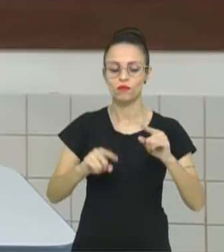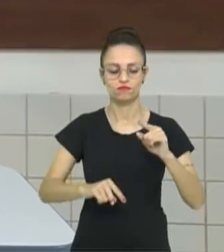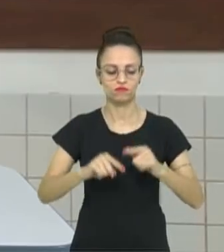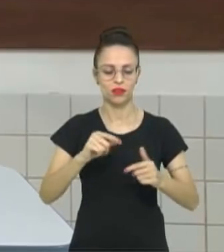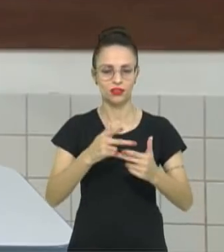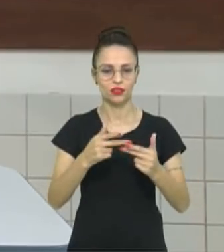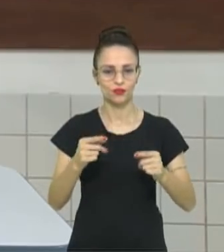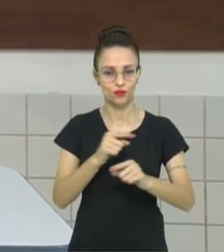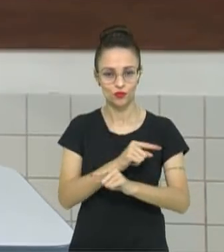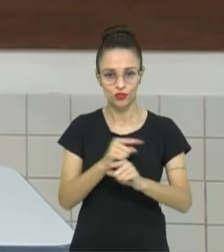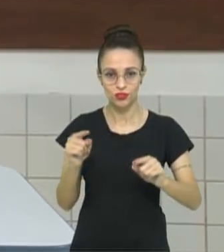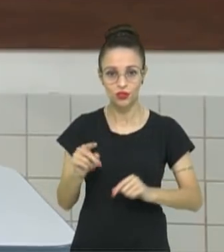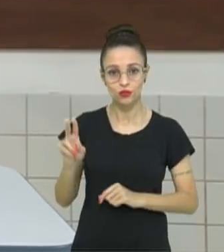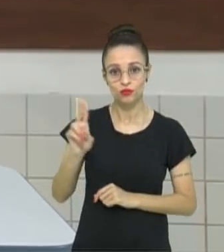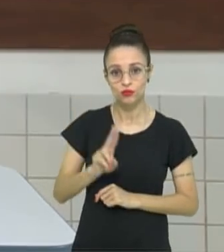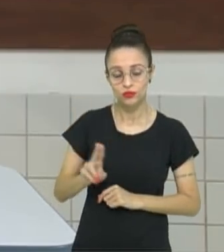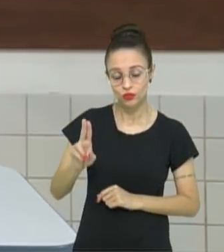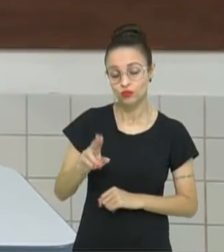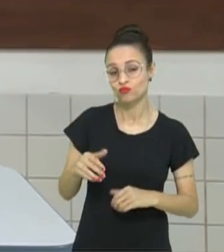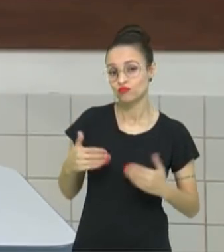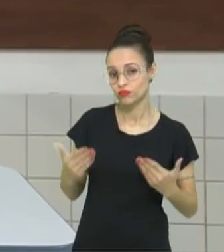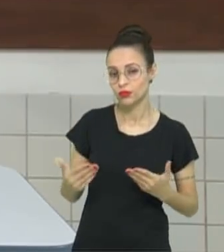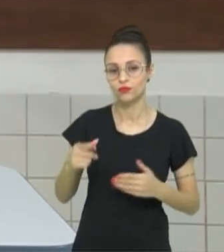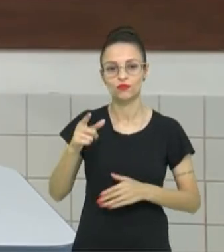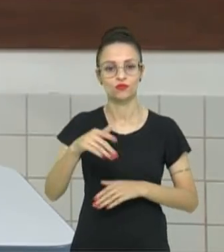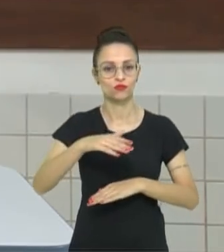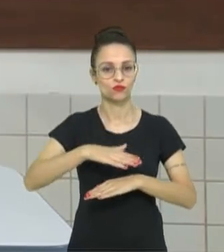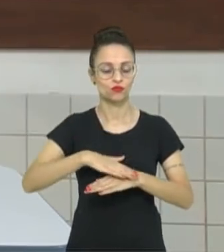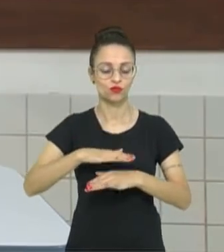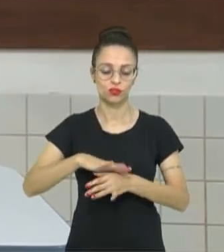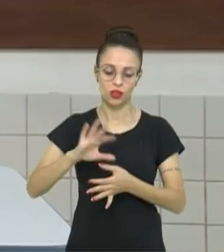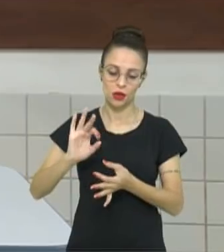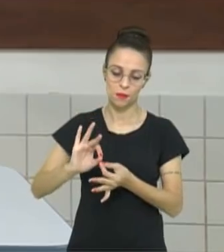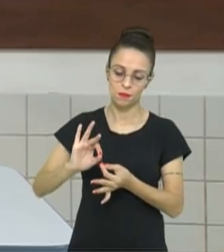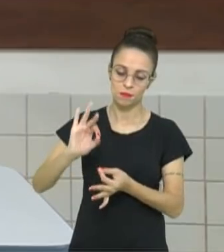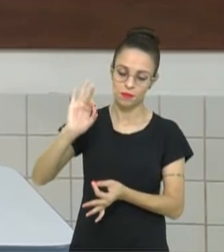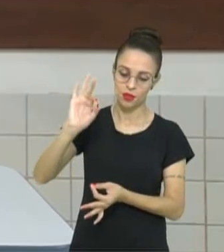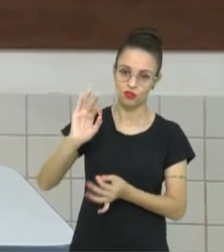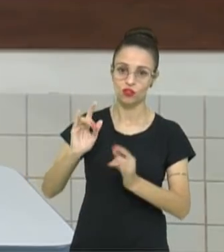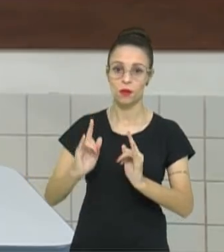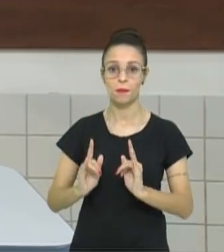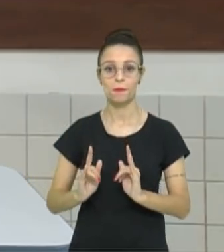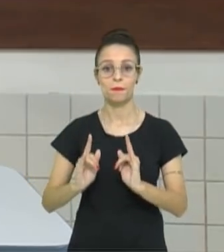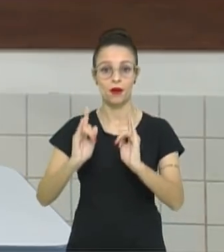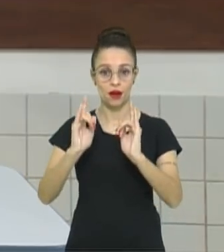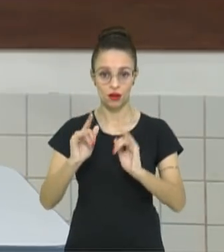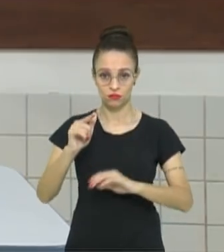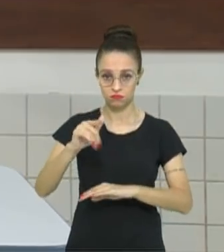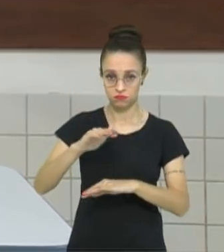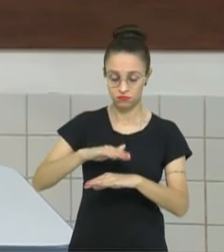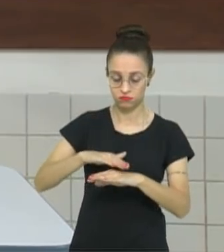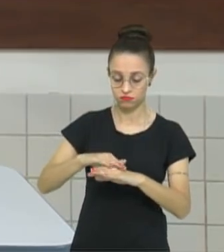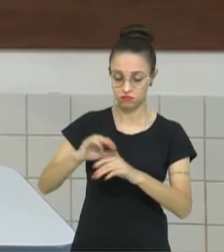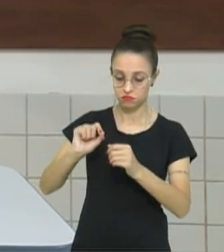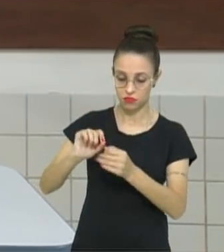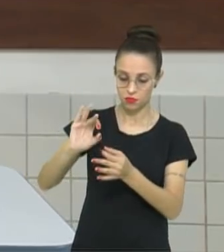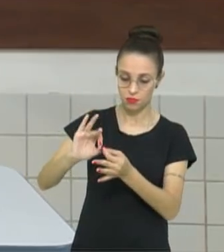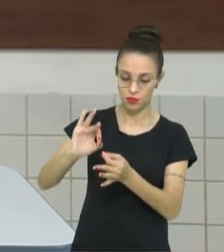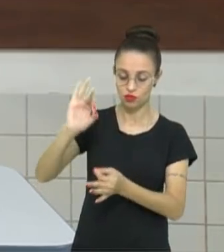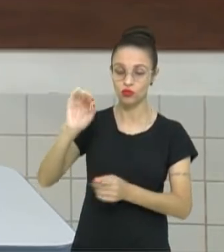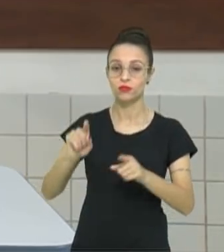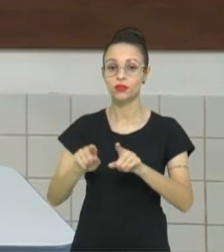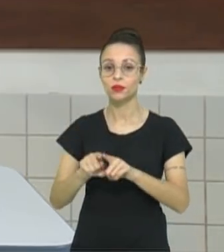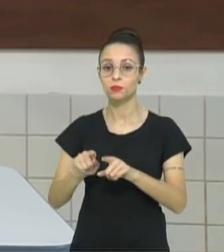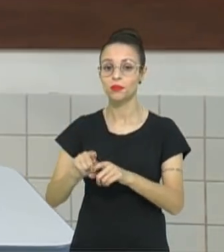que você utilizou. Então você, né, vai medir o prédio ou a torre que você colocou aí e a